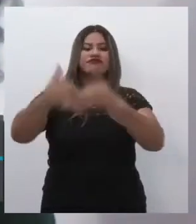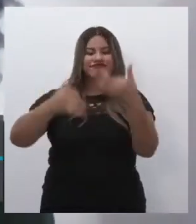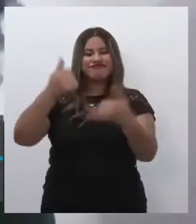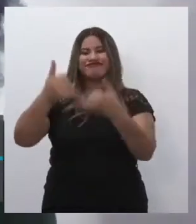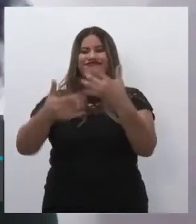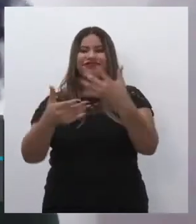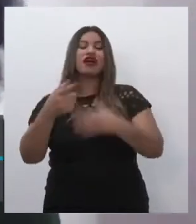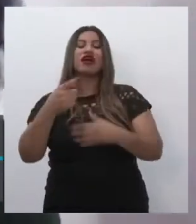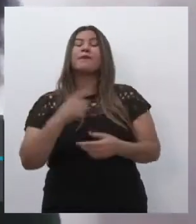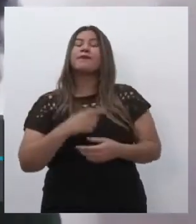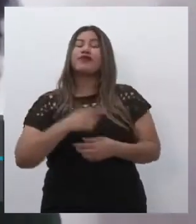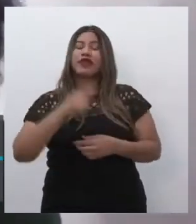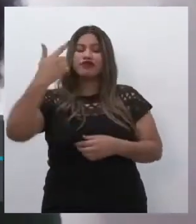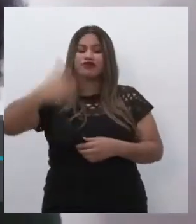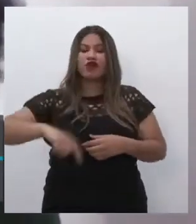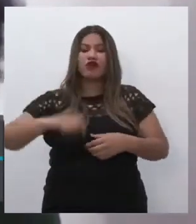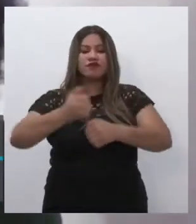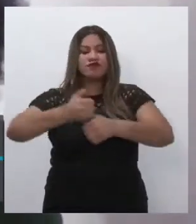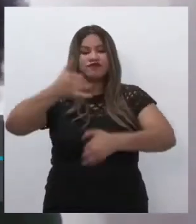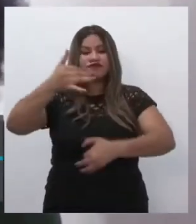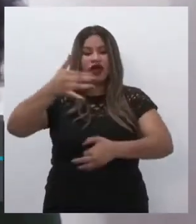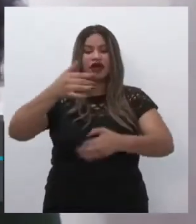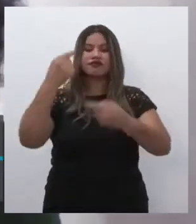chat, primeira e segunda.